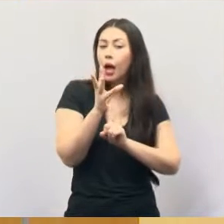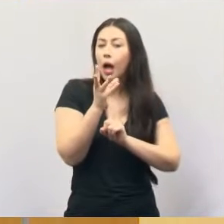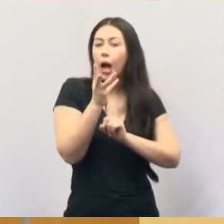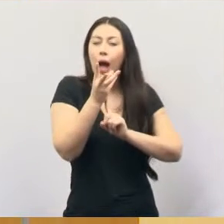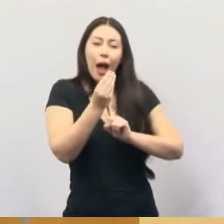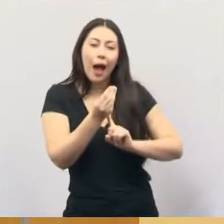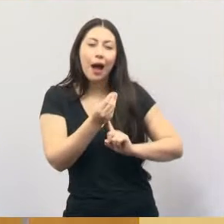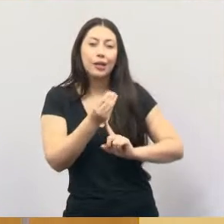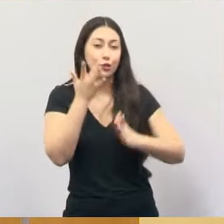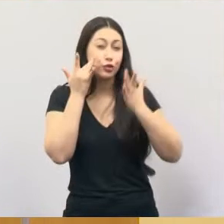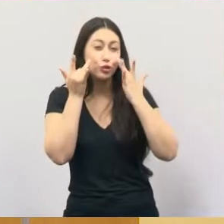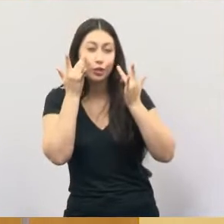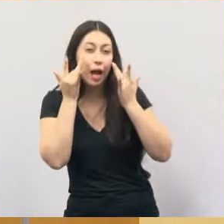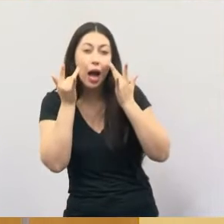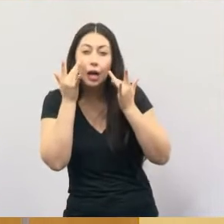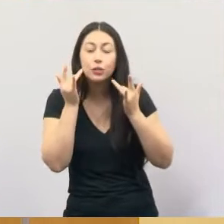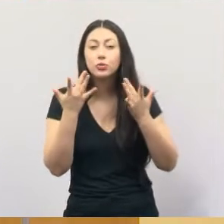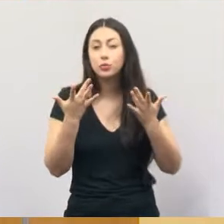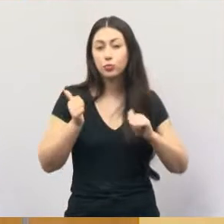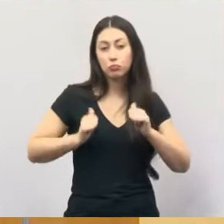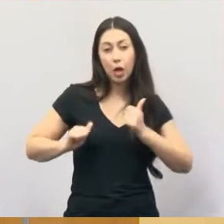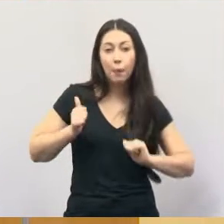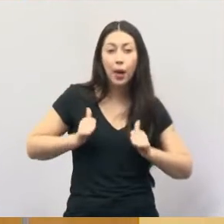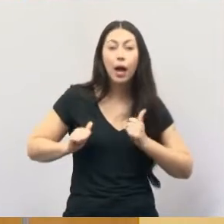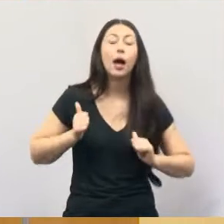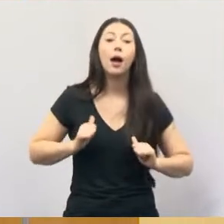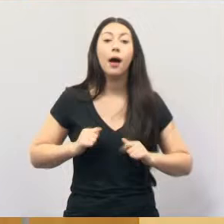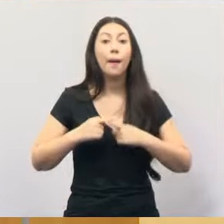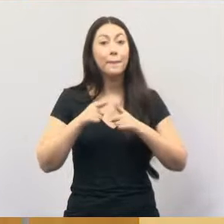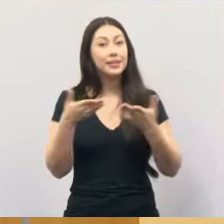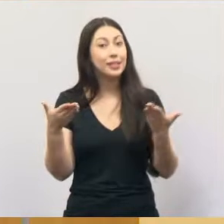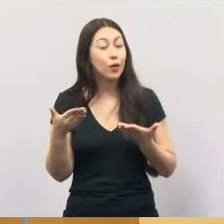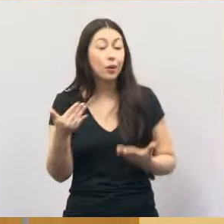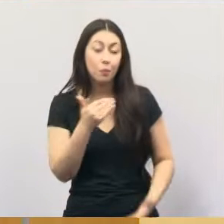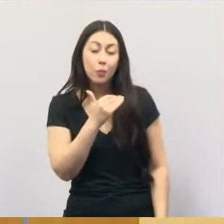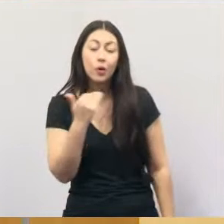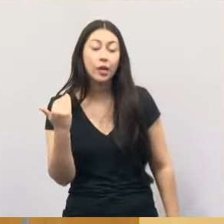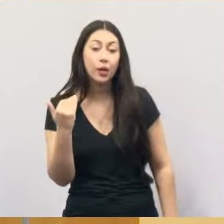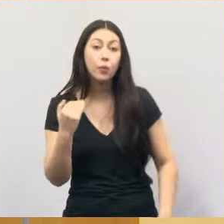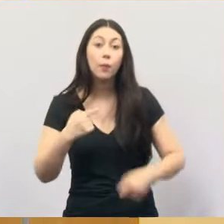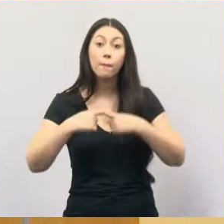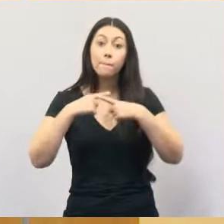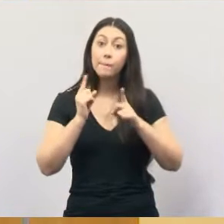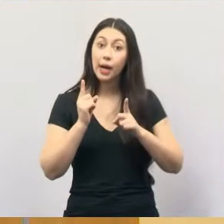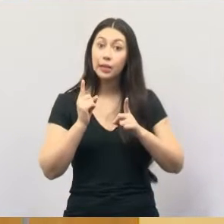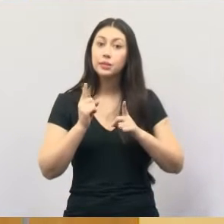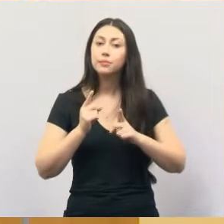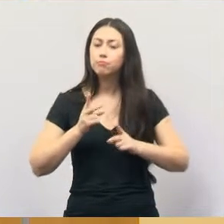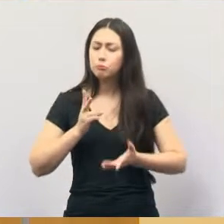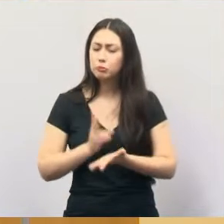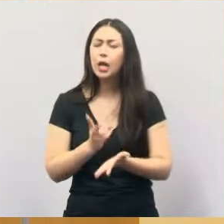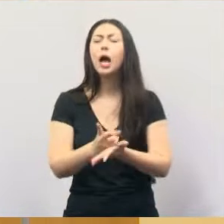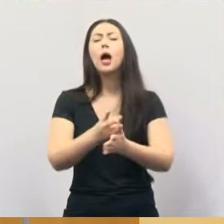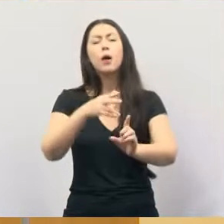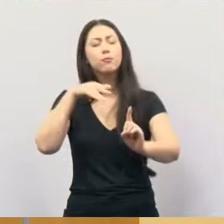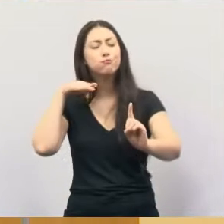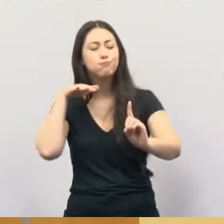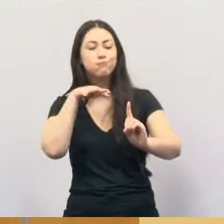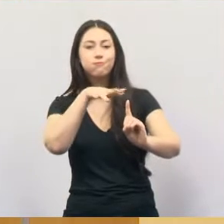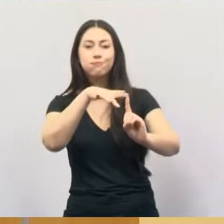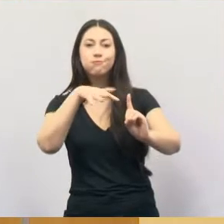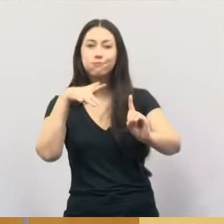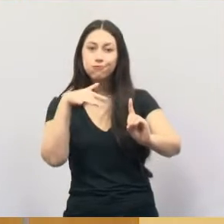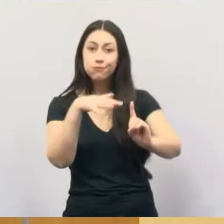ele pode, né, não estar aqui mais nesse plano, mas ele influenciou vários artistas da cidade que